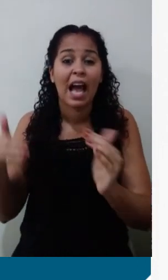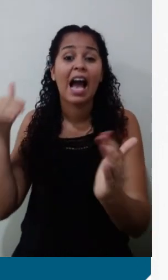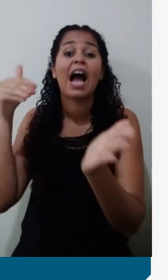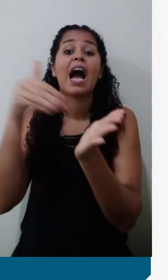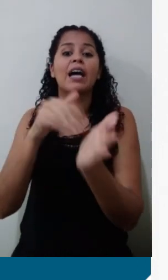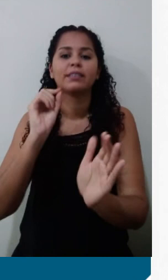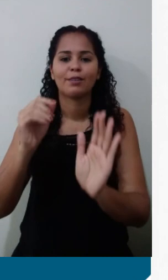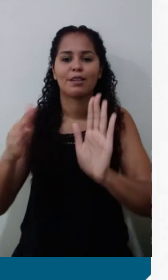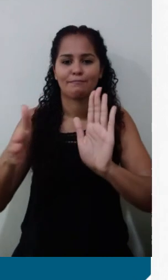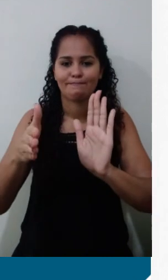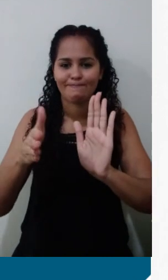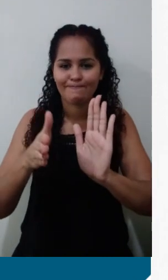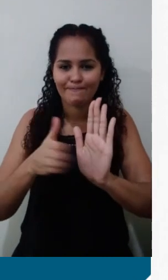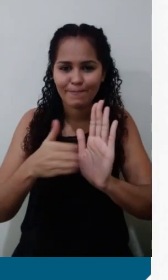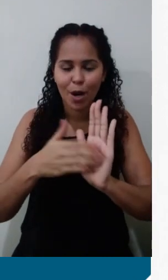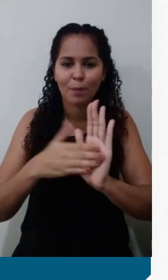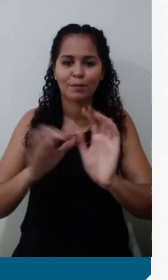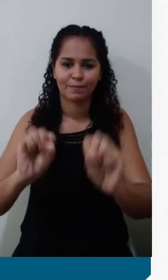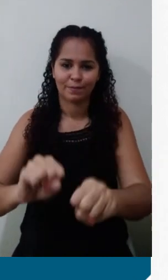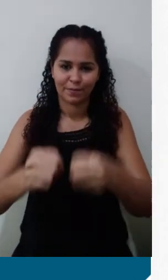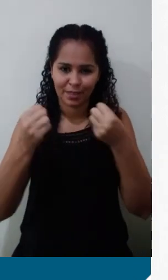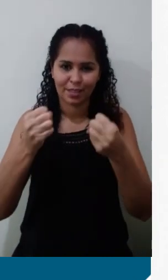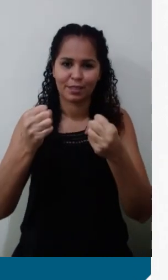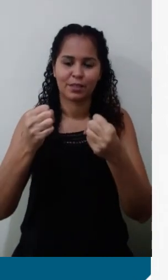até a proposta de intervenção. É isso,